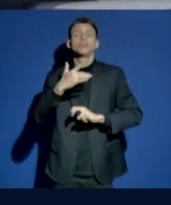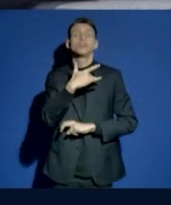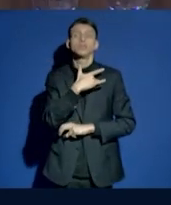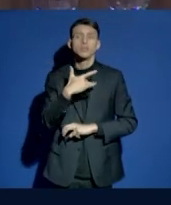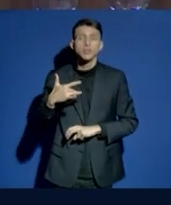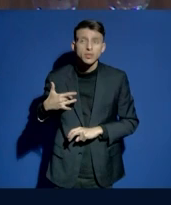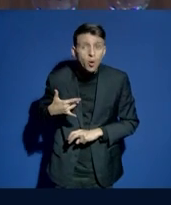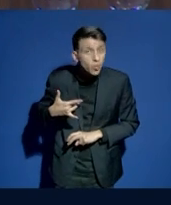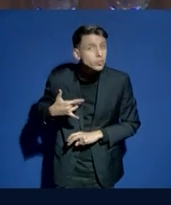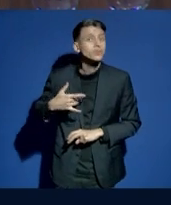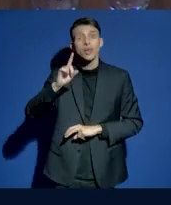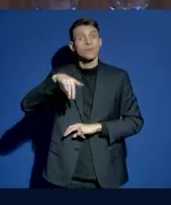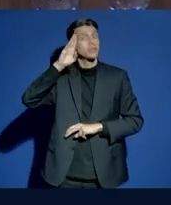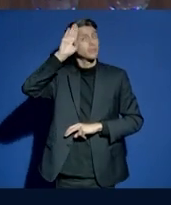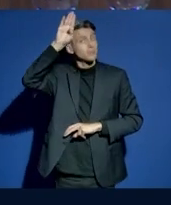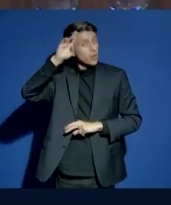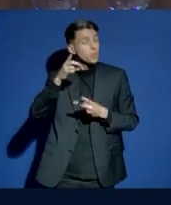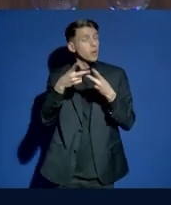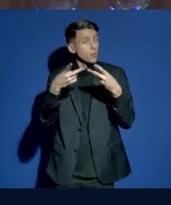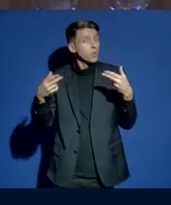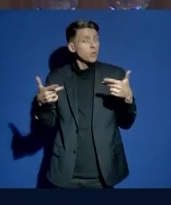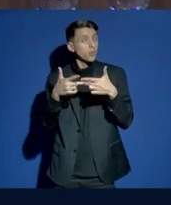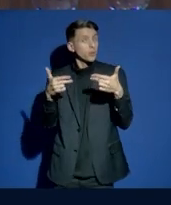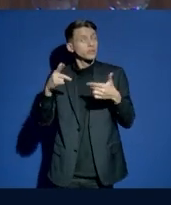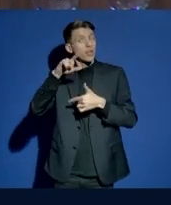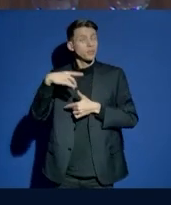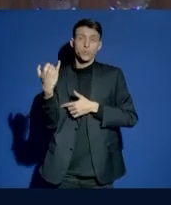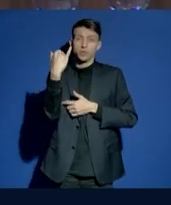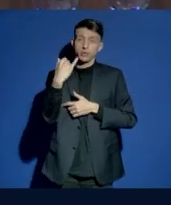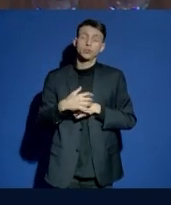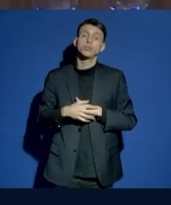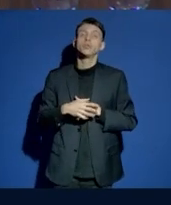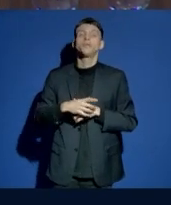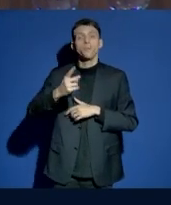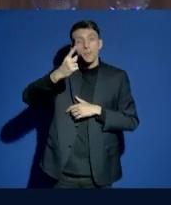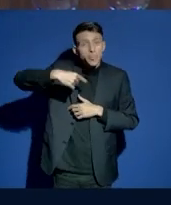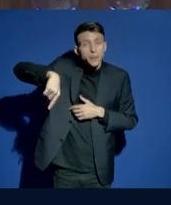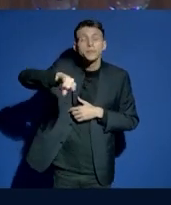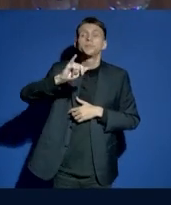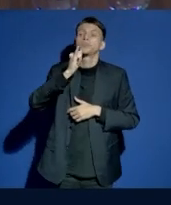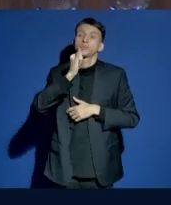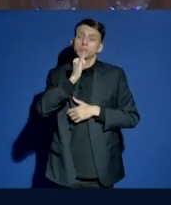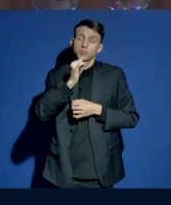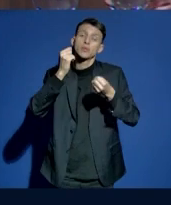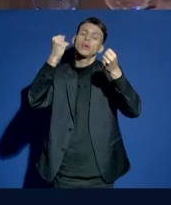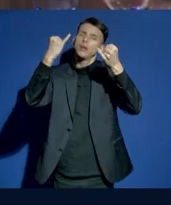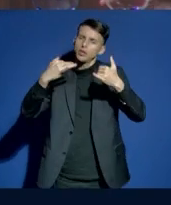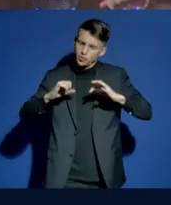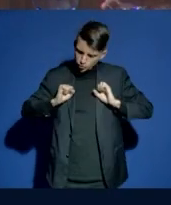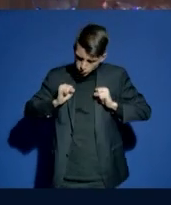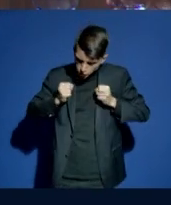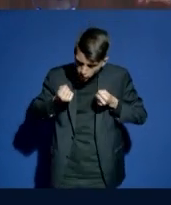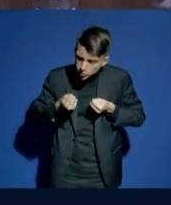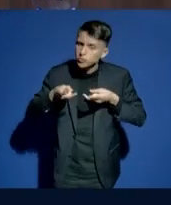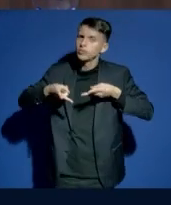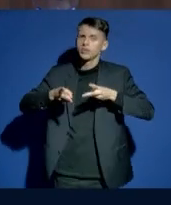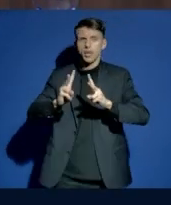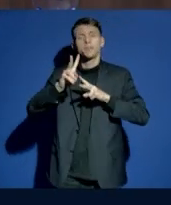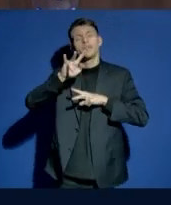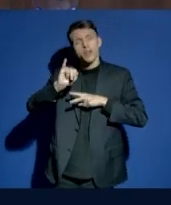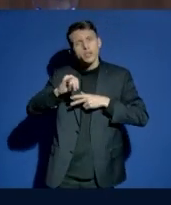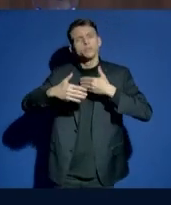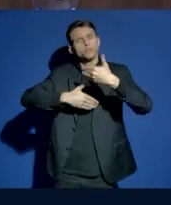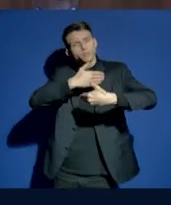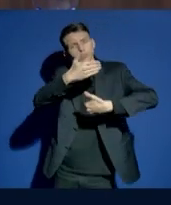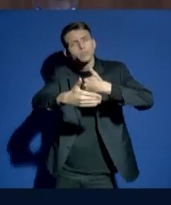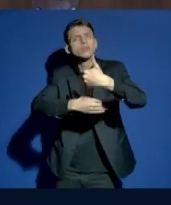saudabilidade, então, essa é uma questão relevante. Né? Nós, como você falou, nós temos feito um esforço cada vez maior